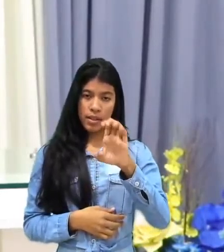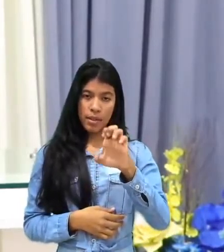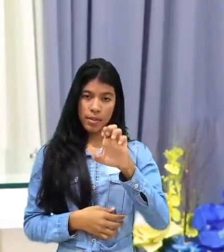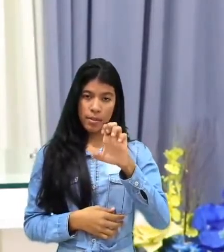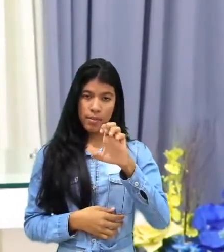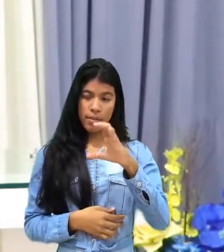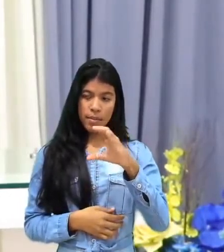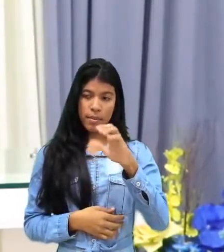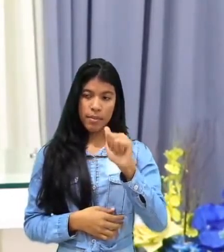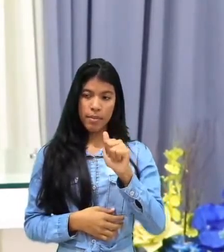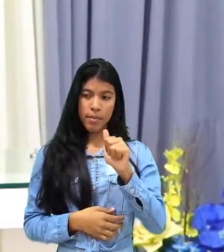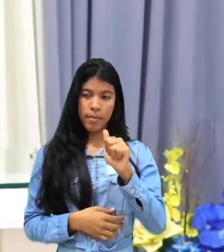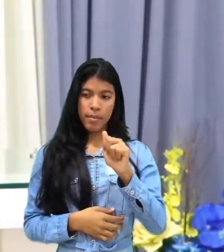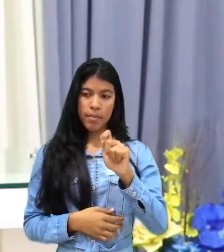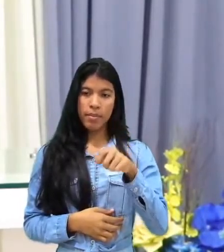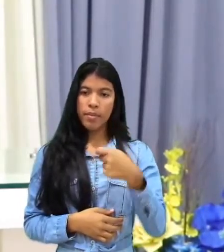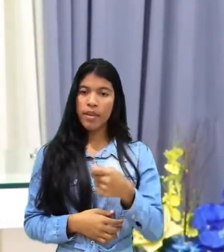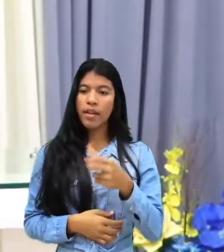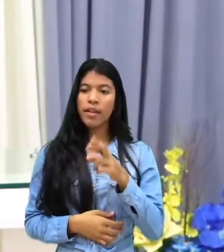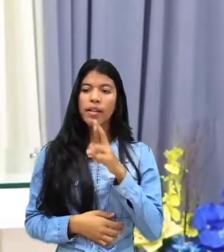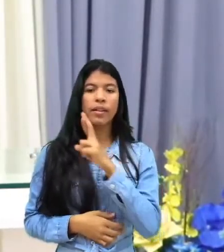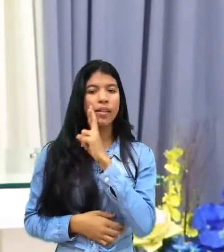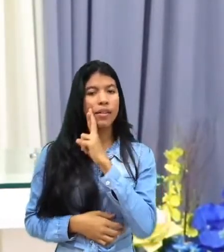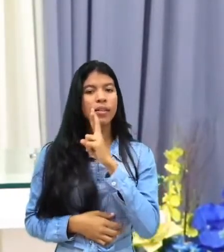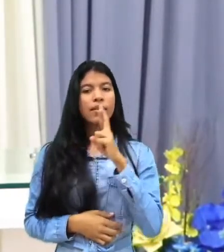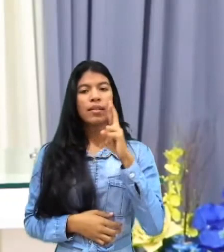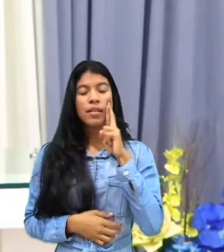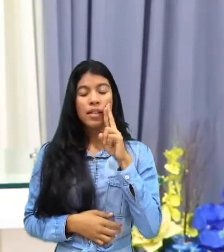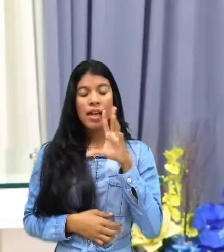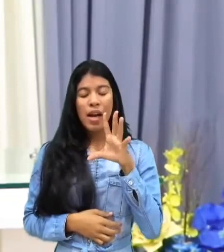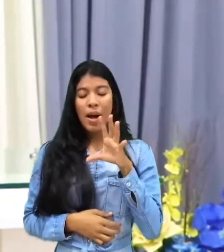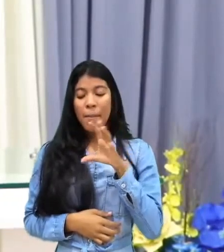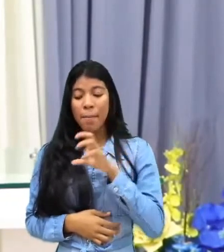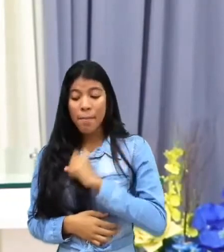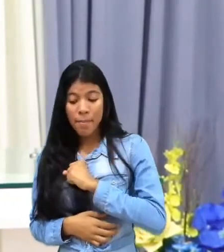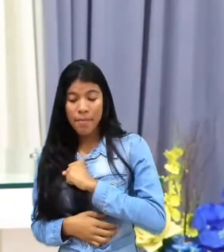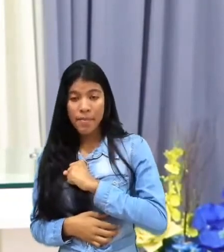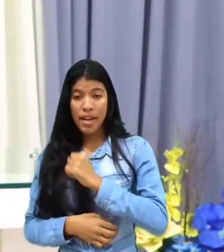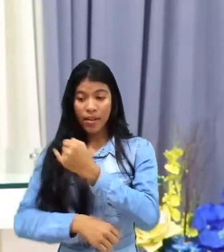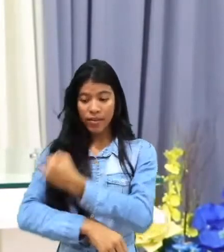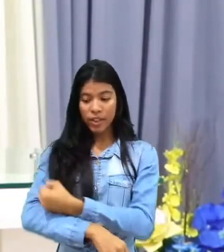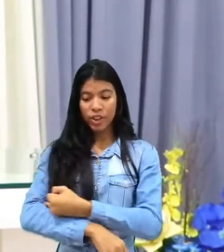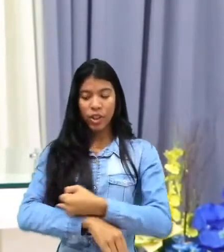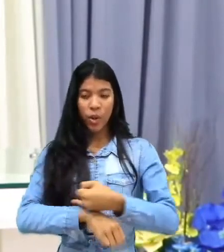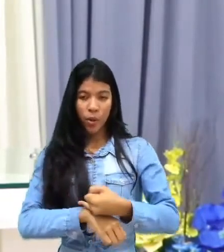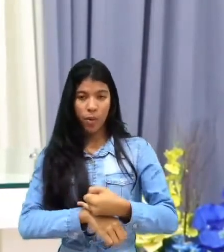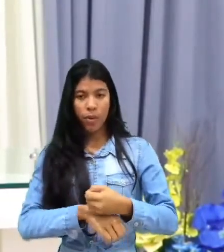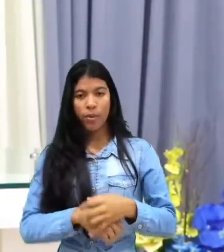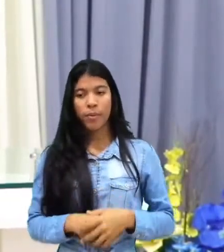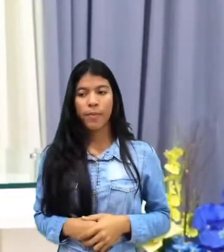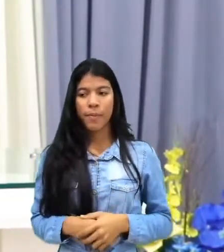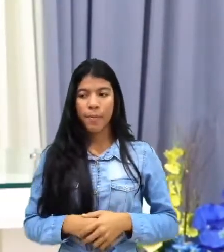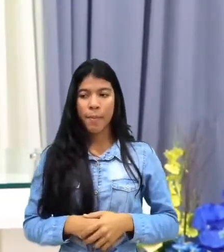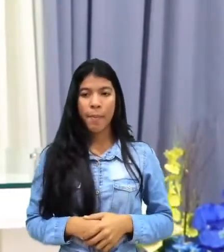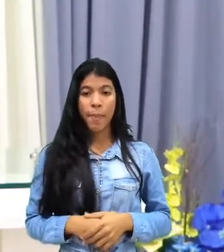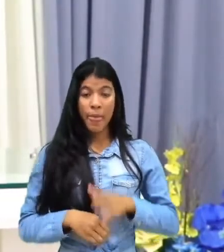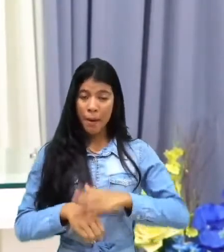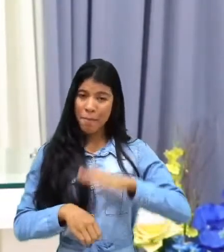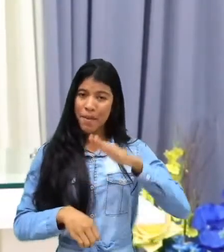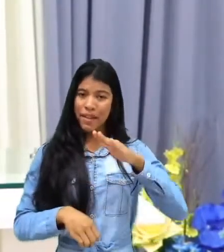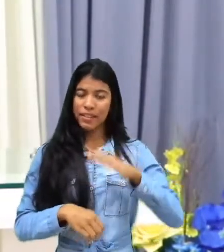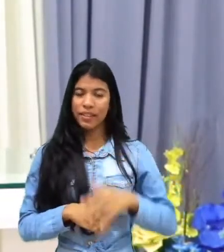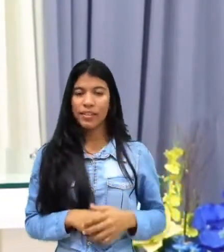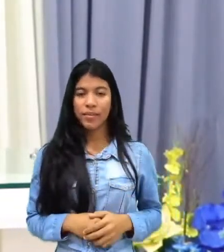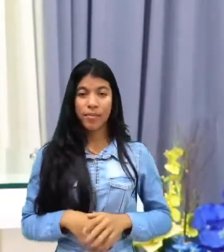mais Jacó. E por isso queria que Jacó recebesse essa